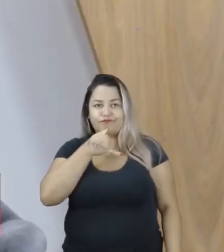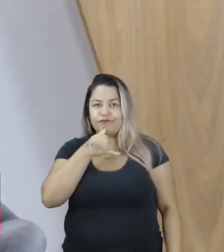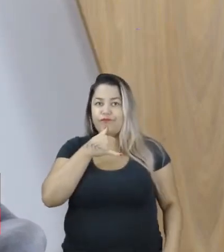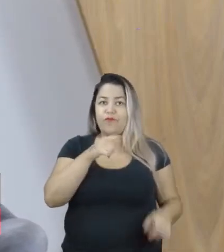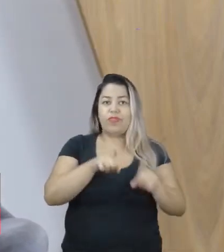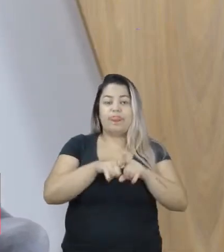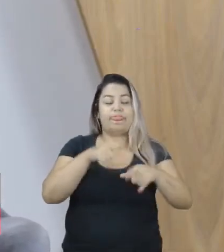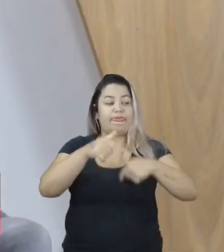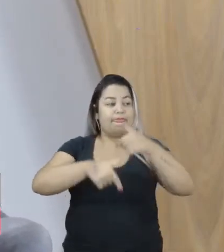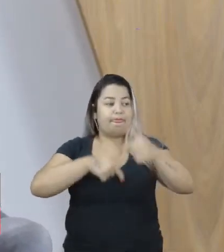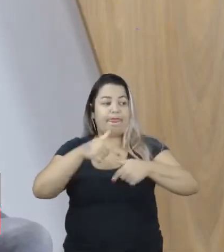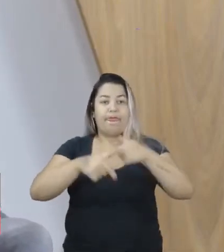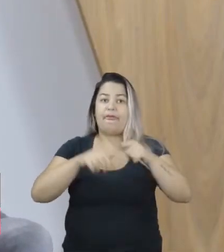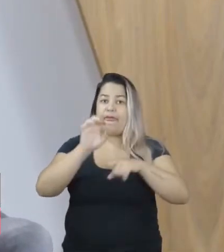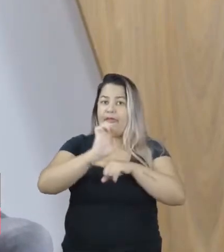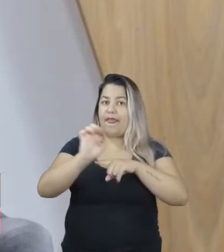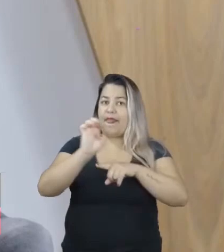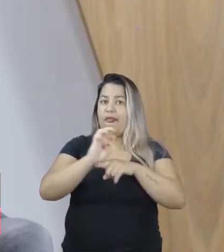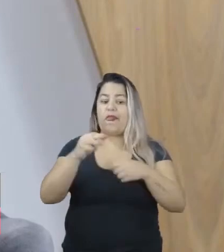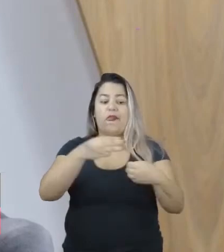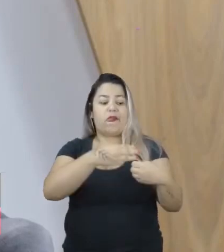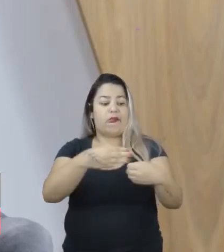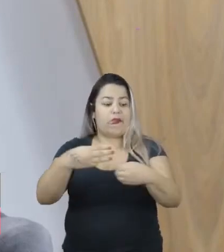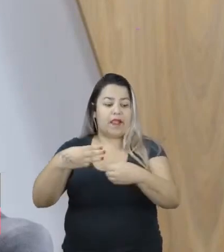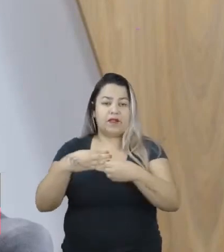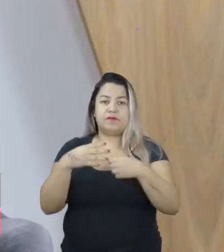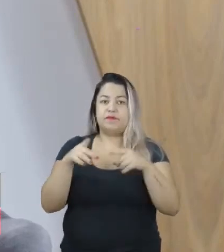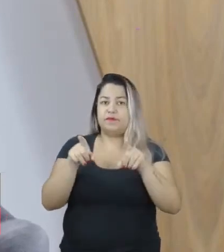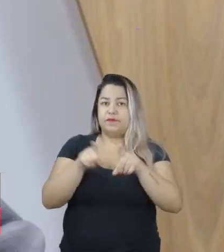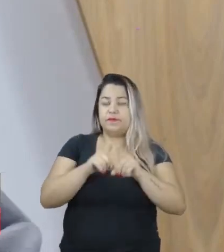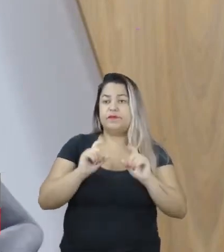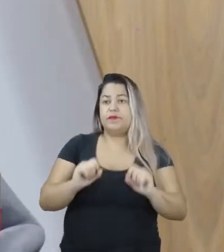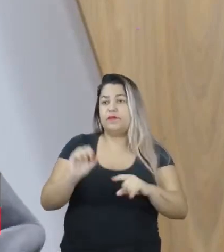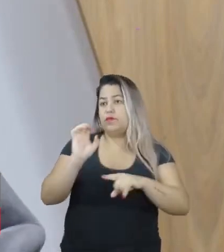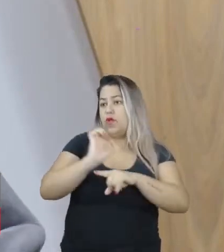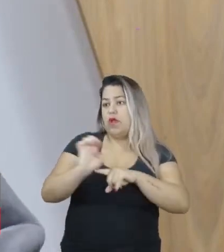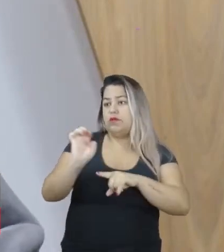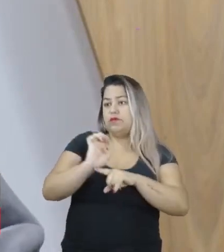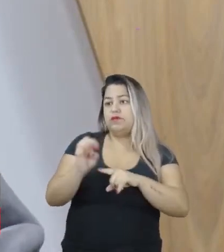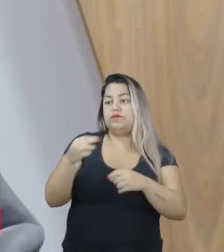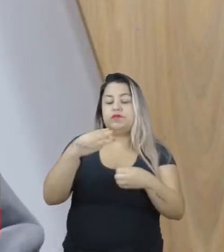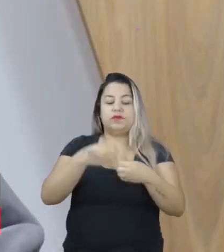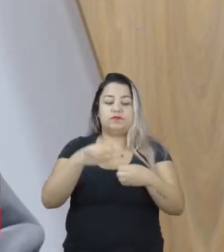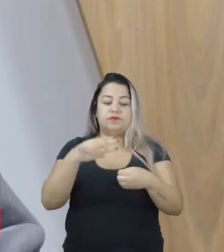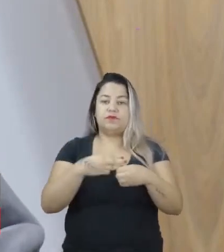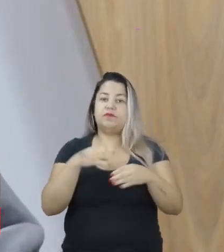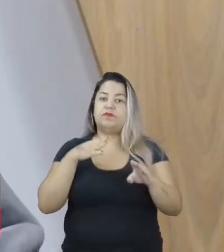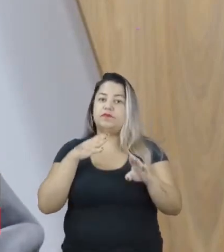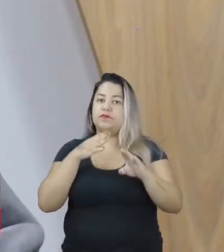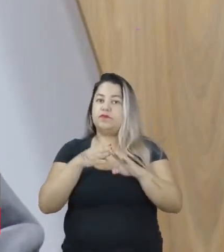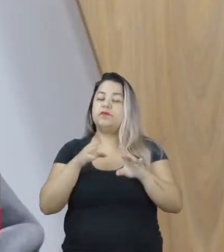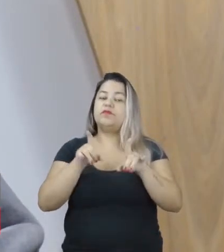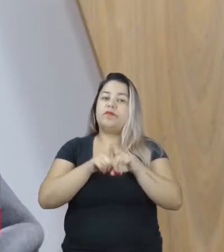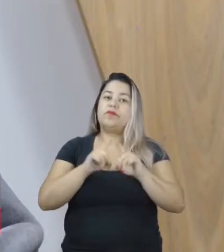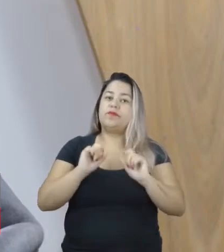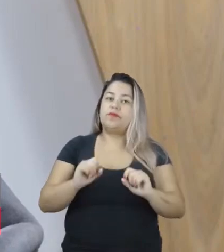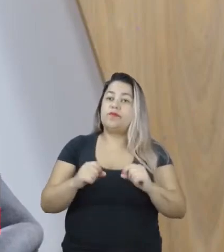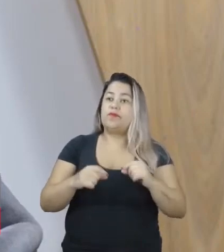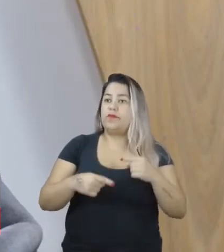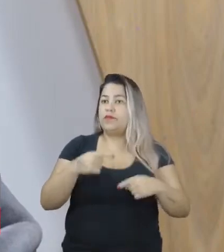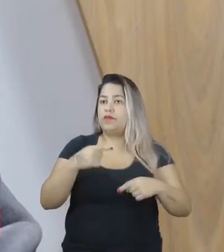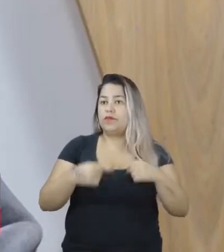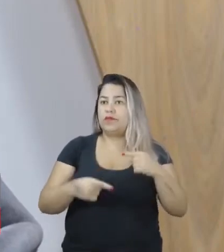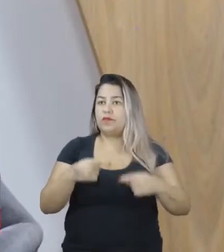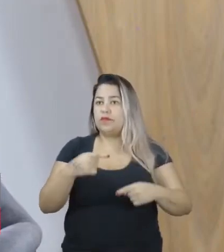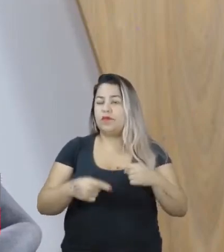em parceria com os estados e municípios, em alguns casos ele trabalhava contra os estados e municípios, principalmente naqueles que fossem rivais políticos, que é